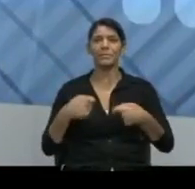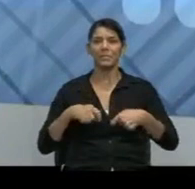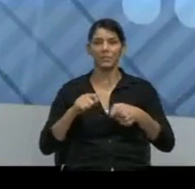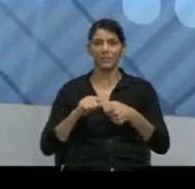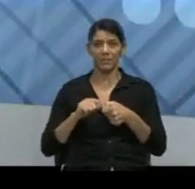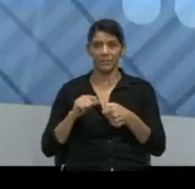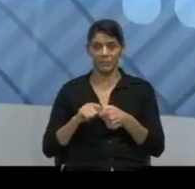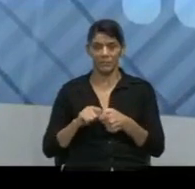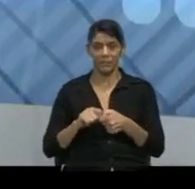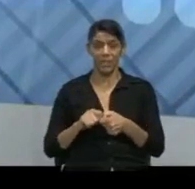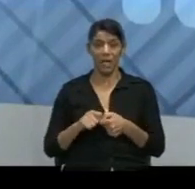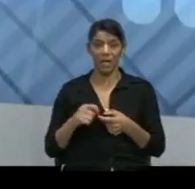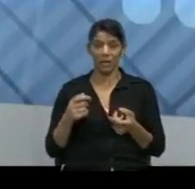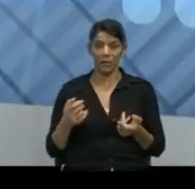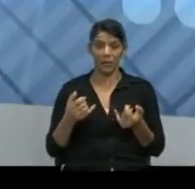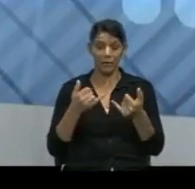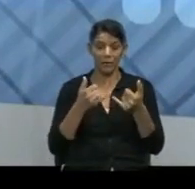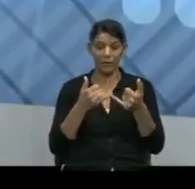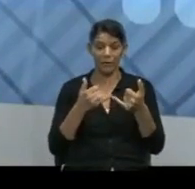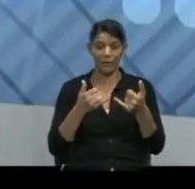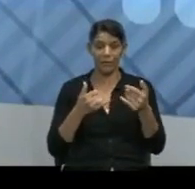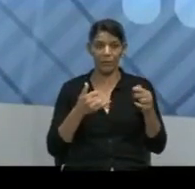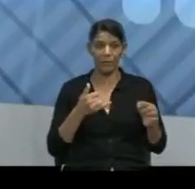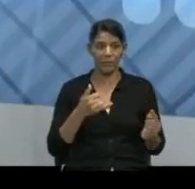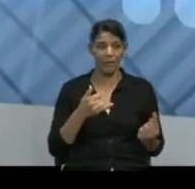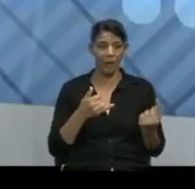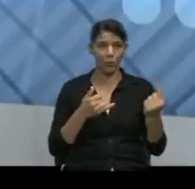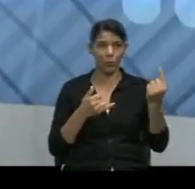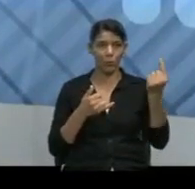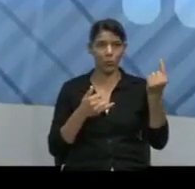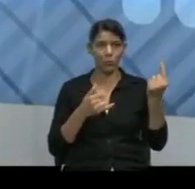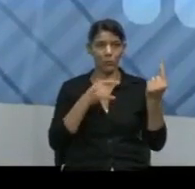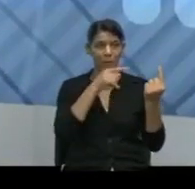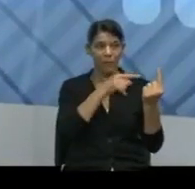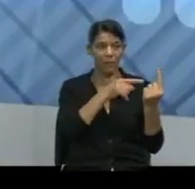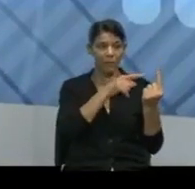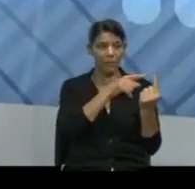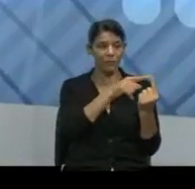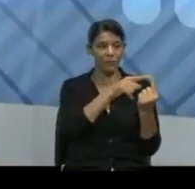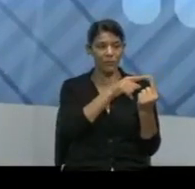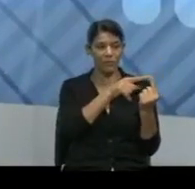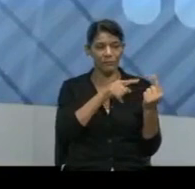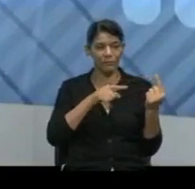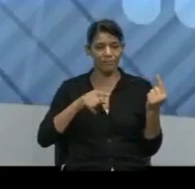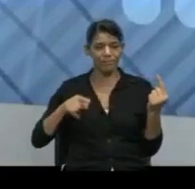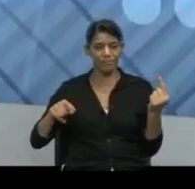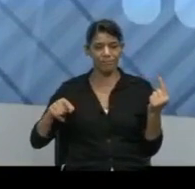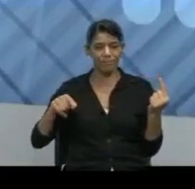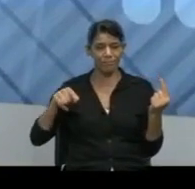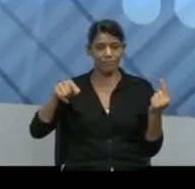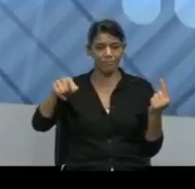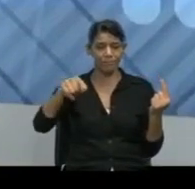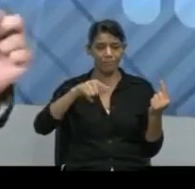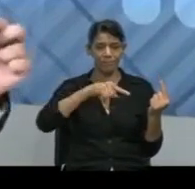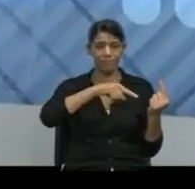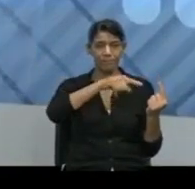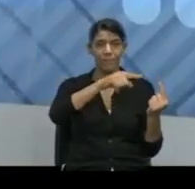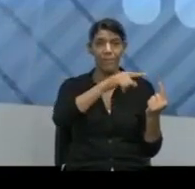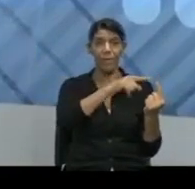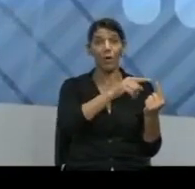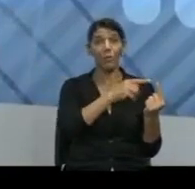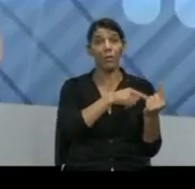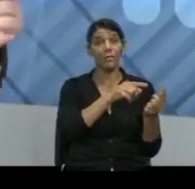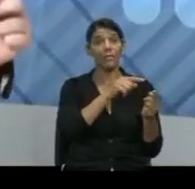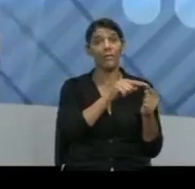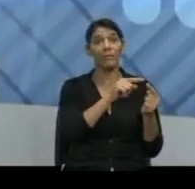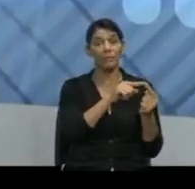precisar? Tirar o nível, pega o mais alto e daquele ali você vai bater o nível em todos os outros. Então é dele que a